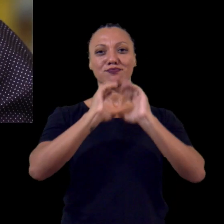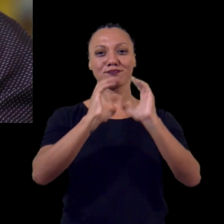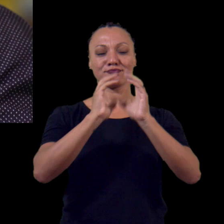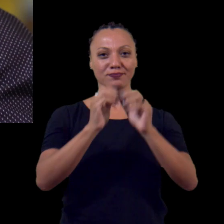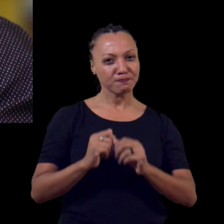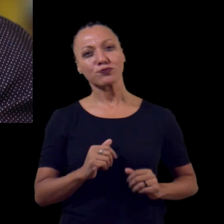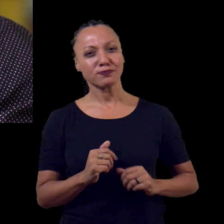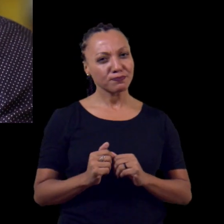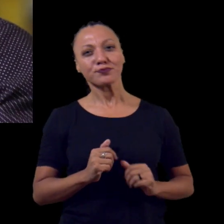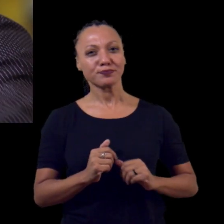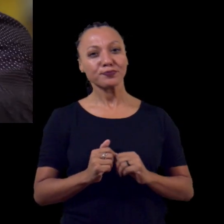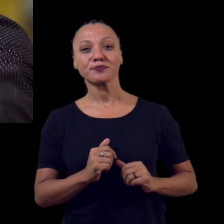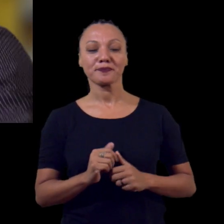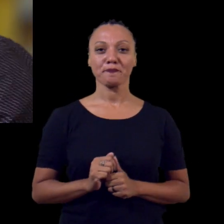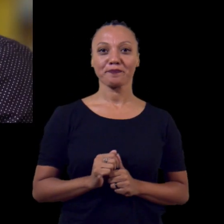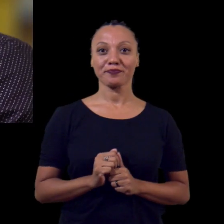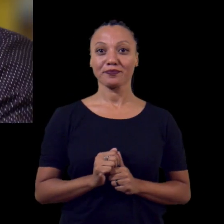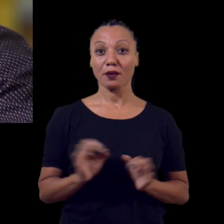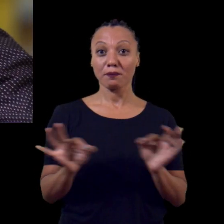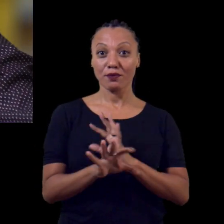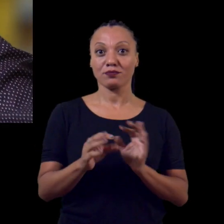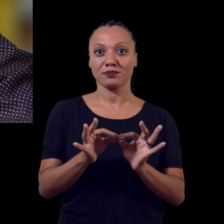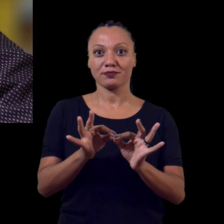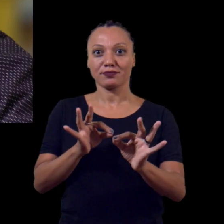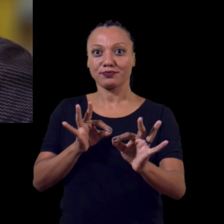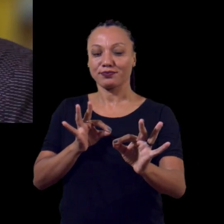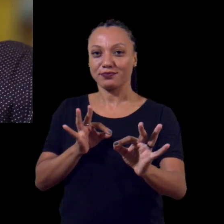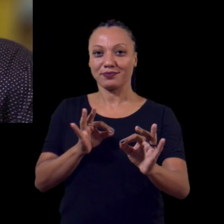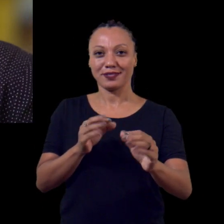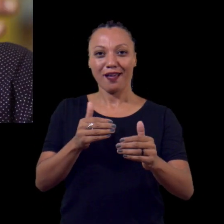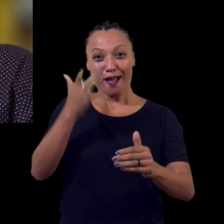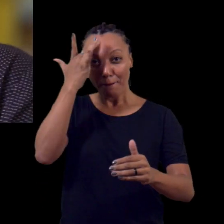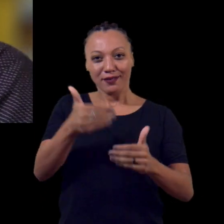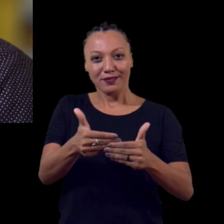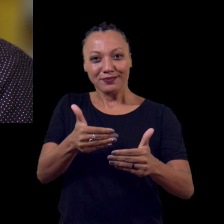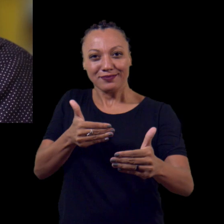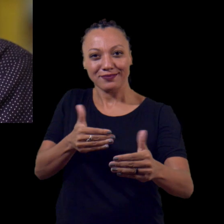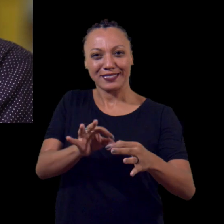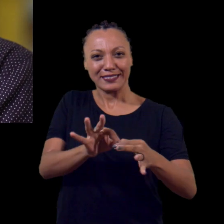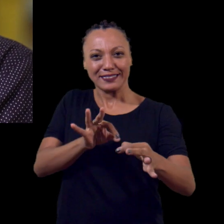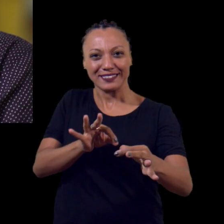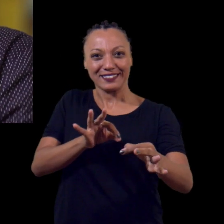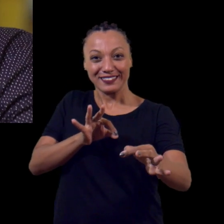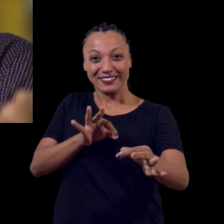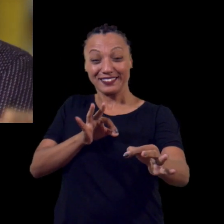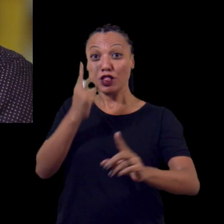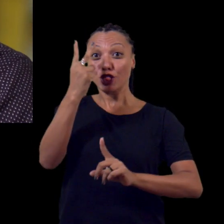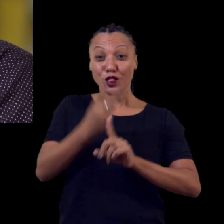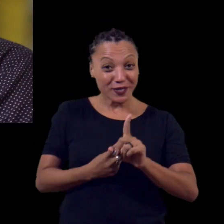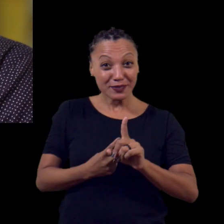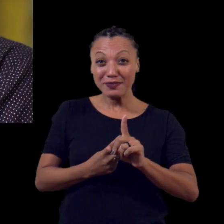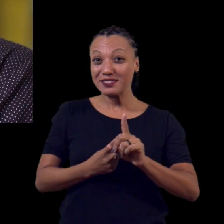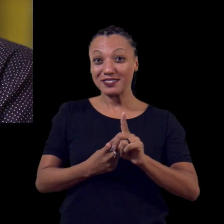metro. Mais 1 metro. No fim de 2 meses eu estava jogando a bola do pau da bandeirinha do escanteio com a mão e o menino